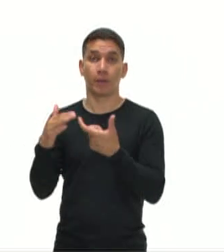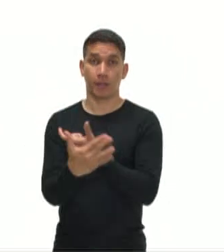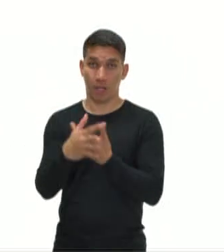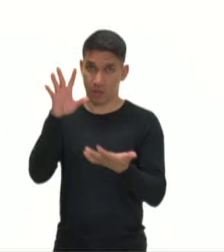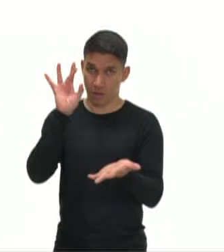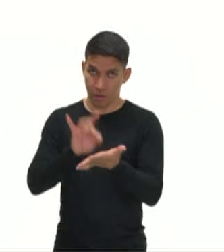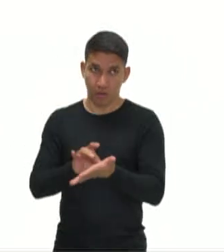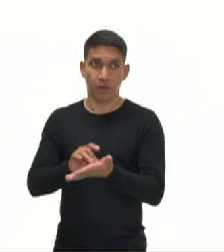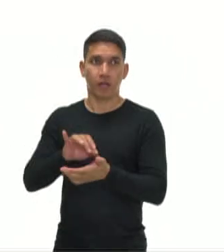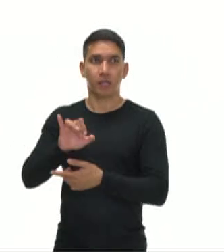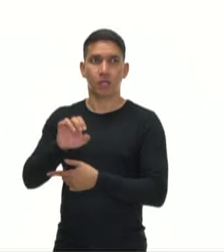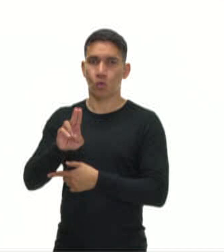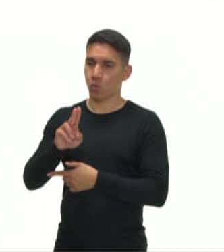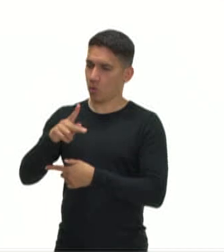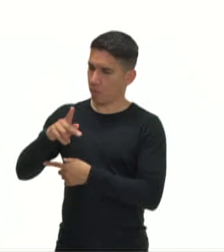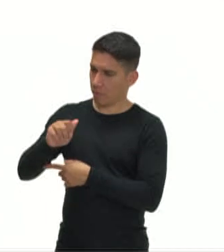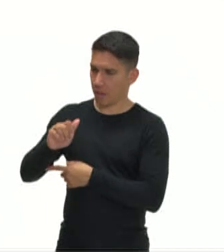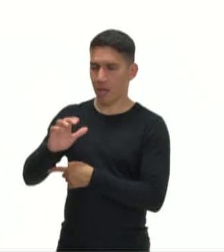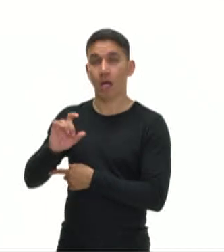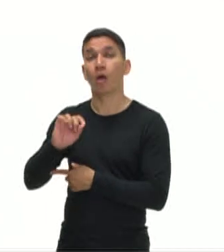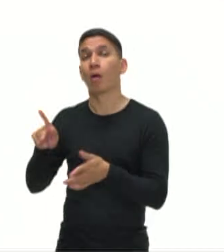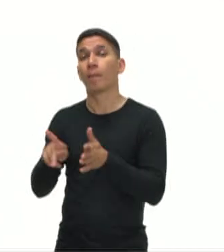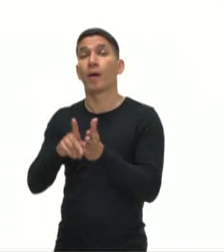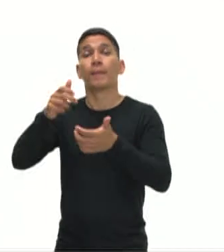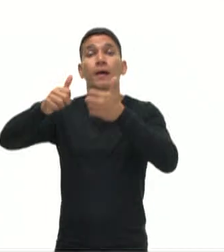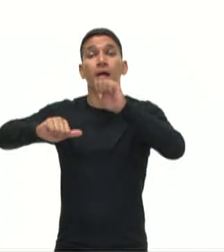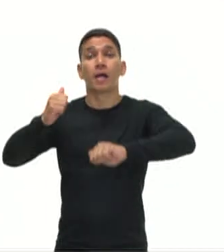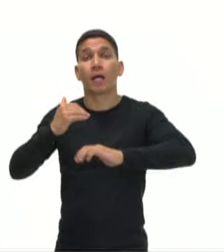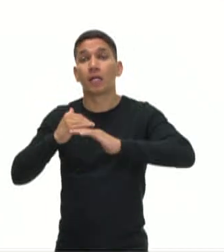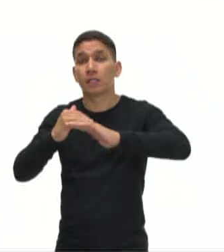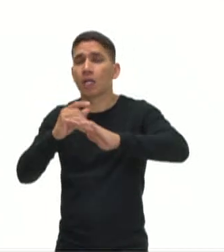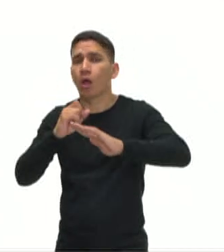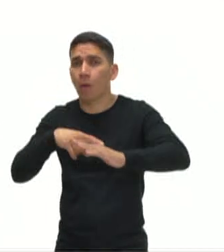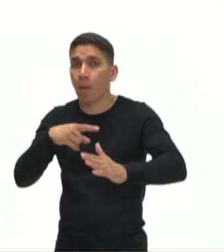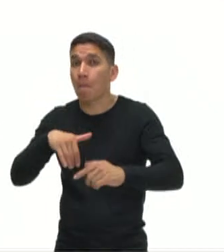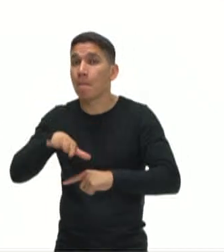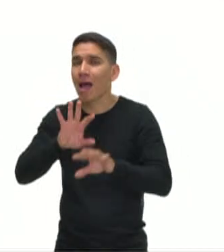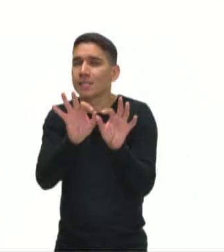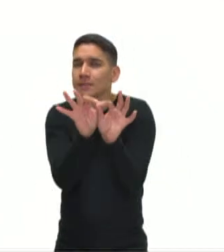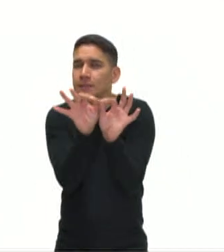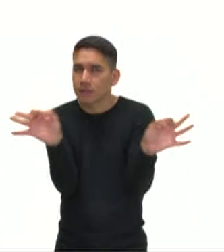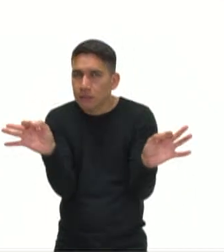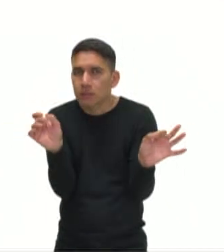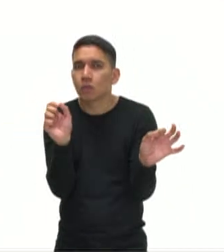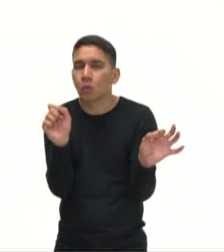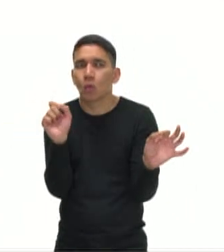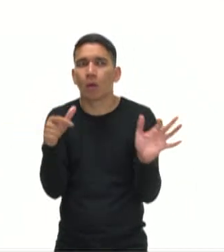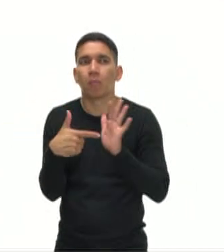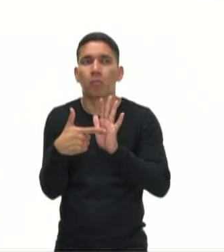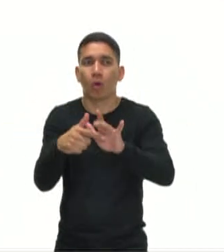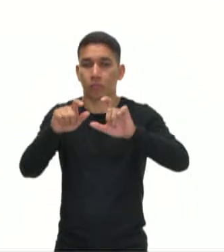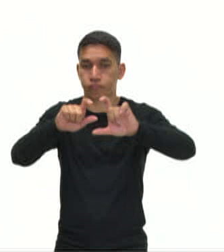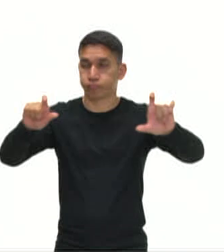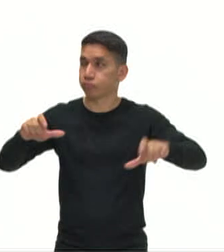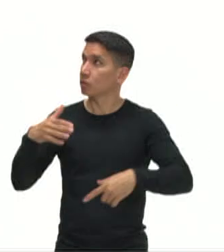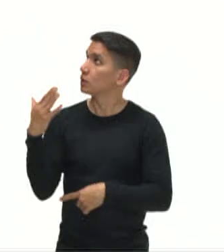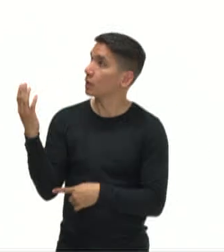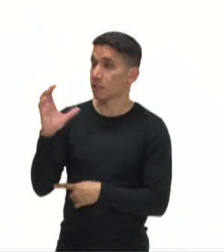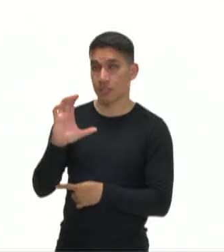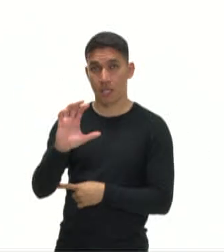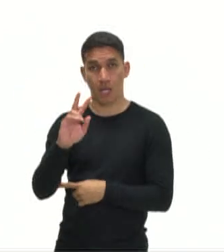oficial da IUPAC, é quimicamente o polímero mais simples. É representado pela cadeia